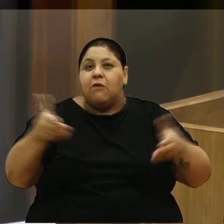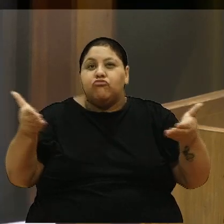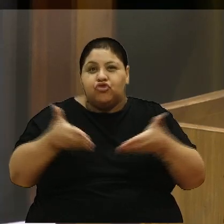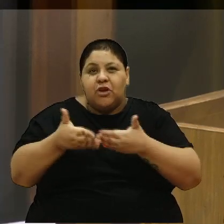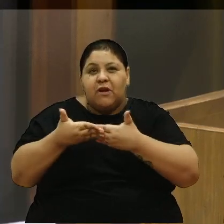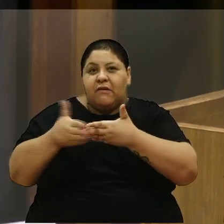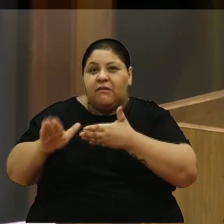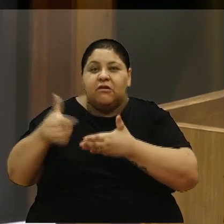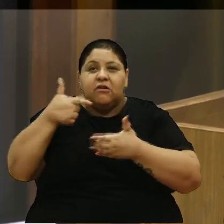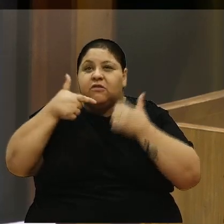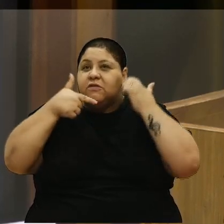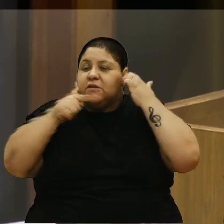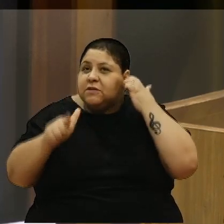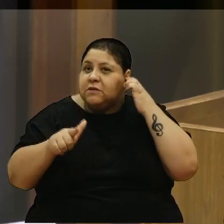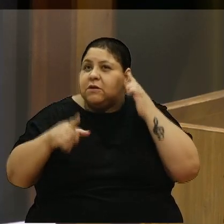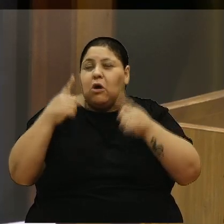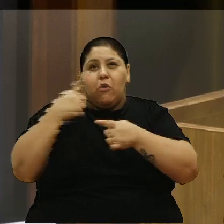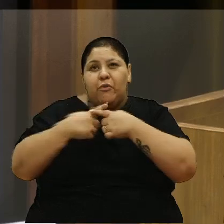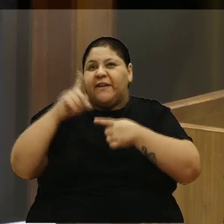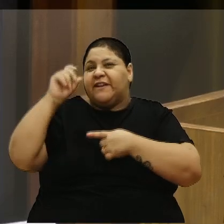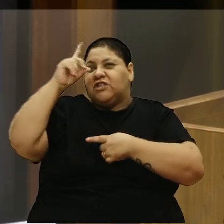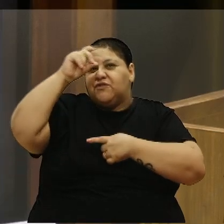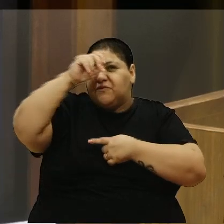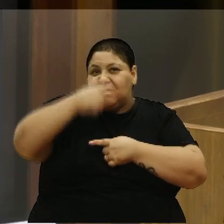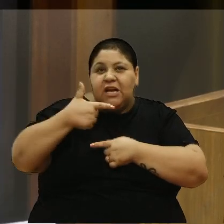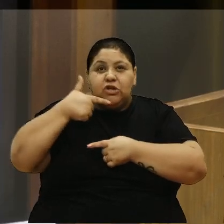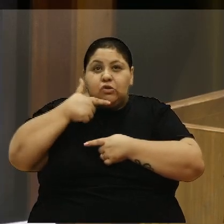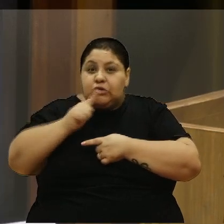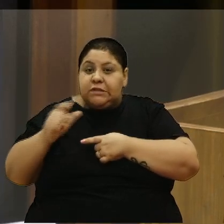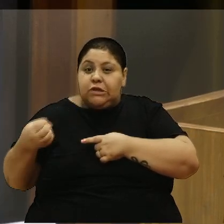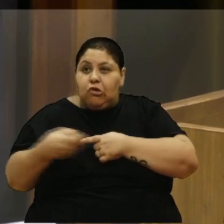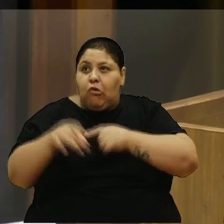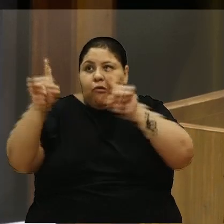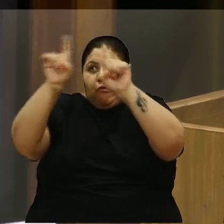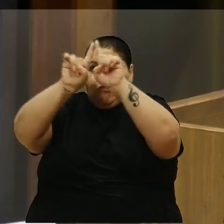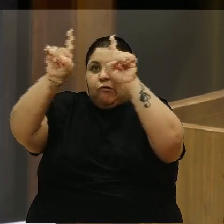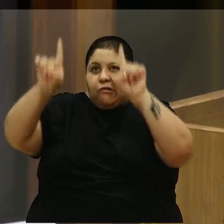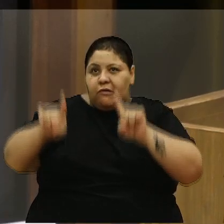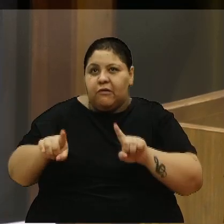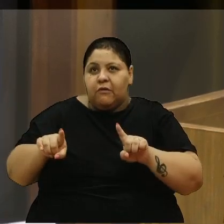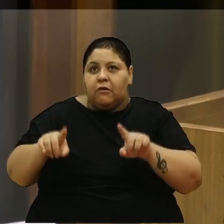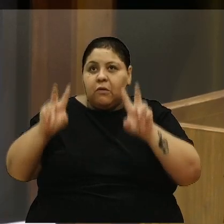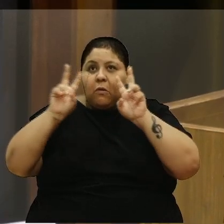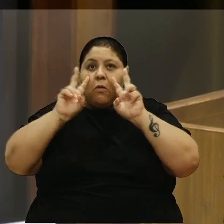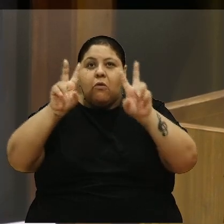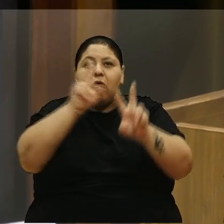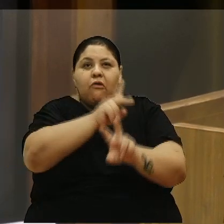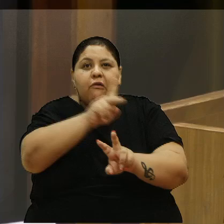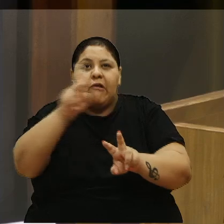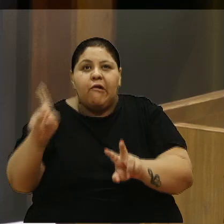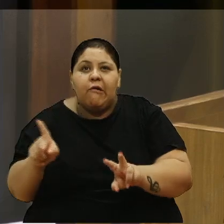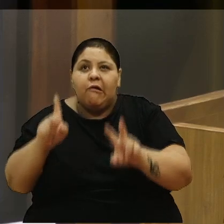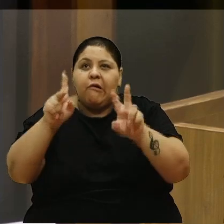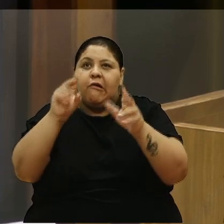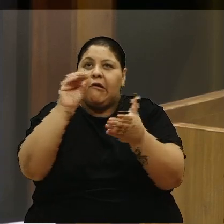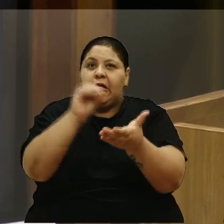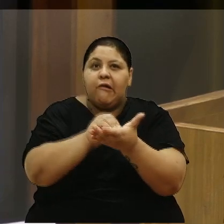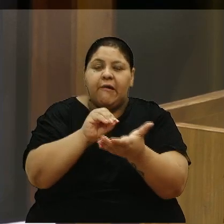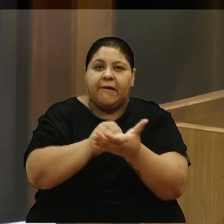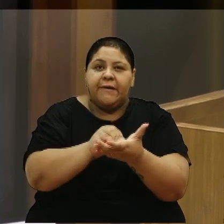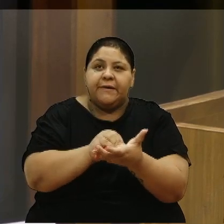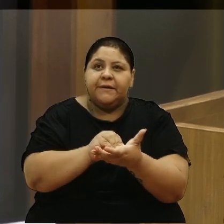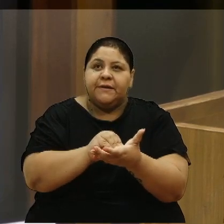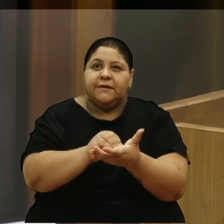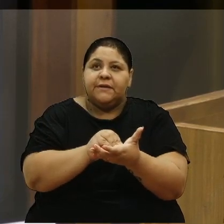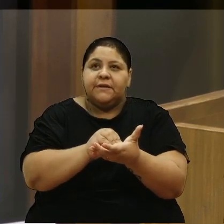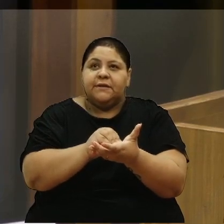abertos e não conseguimos pela dificuldade que a mão de obra hoje está. E muito provavelmente também, olhando para os professores, pela nossa falta de